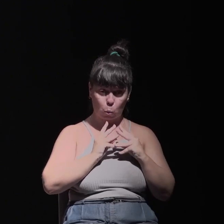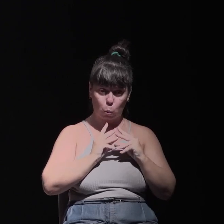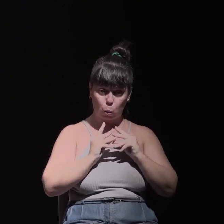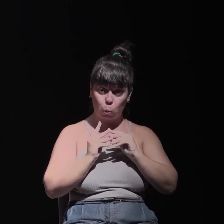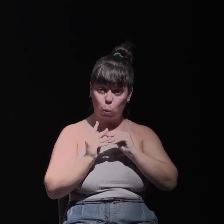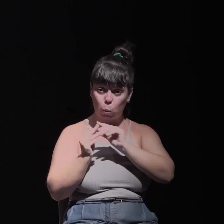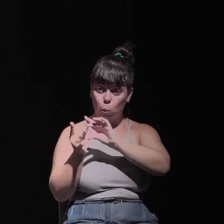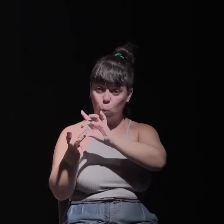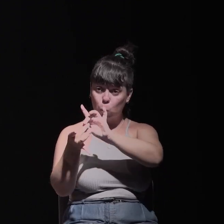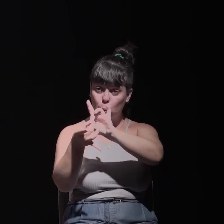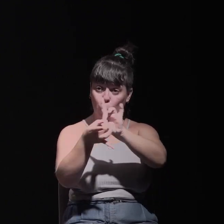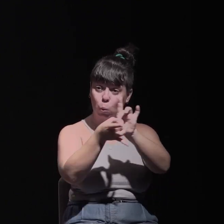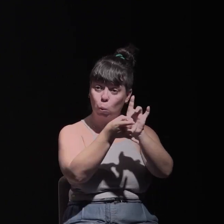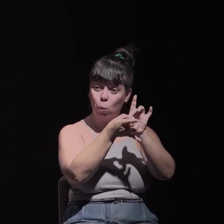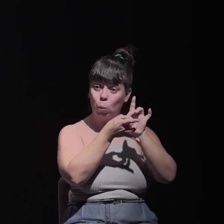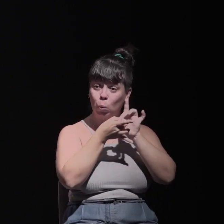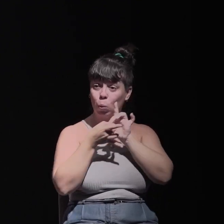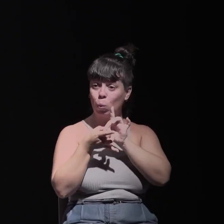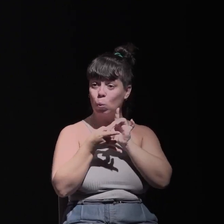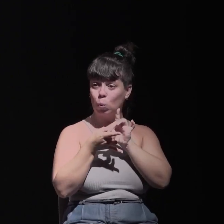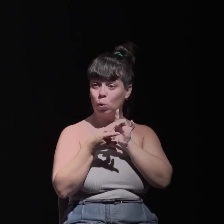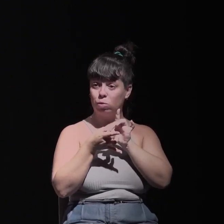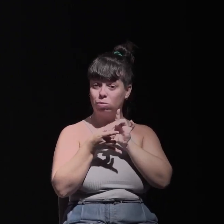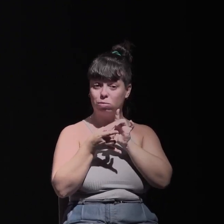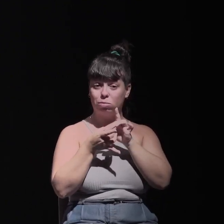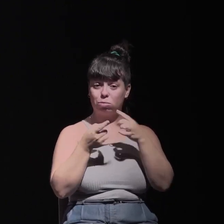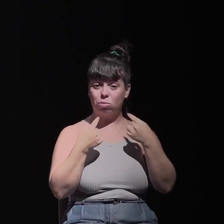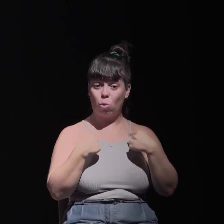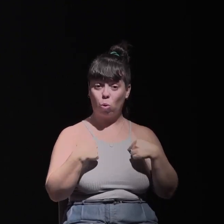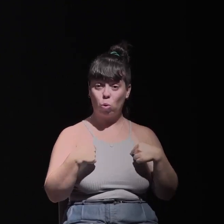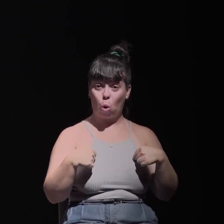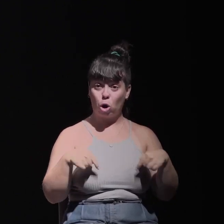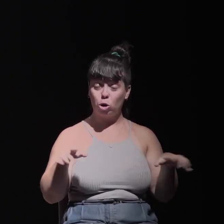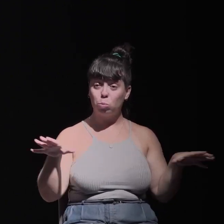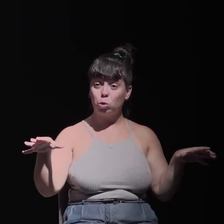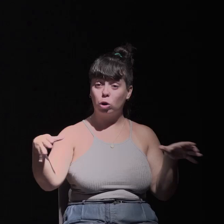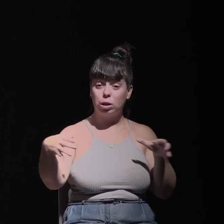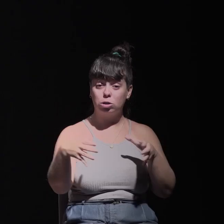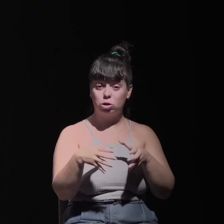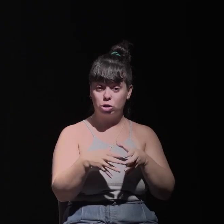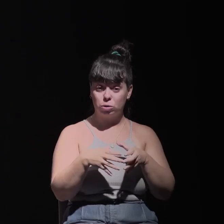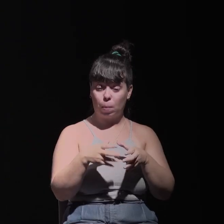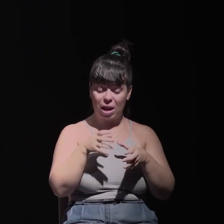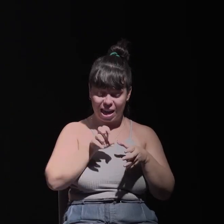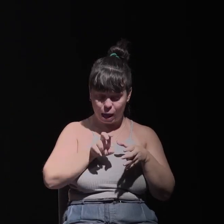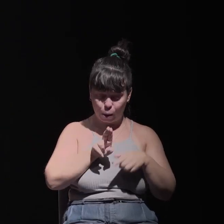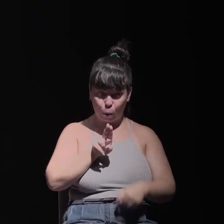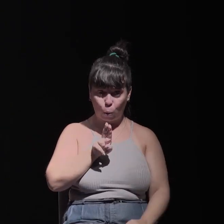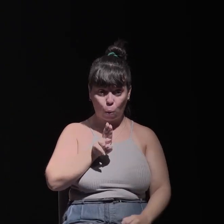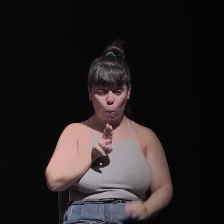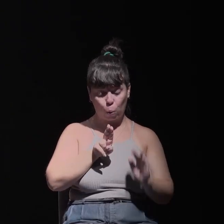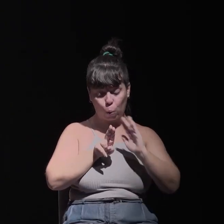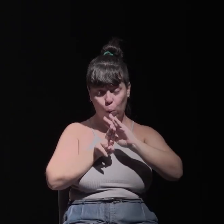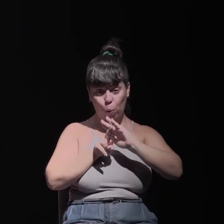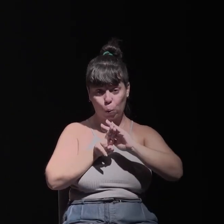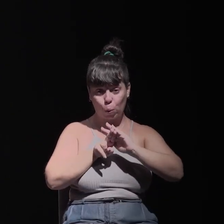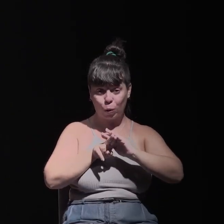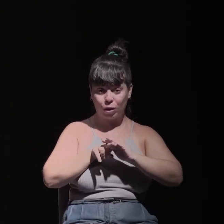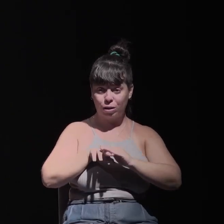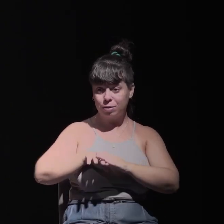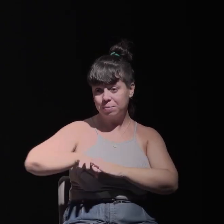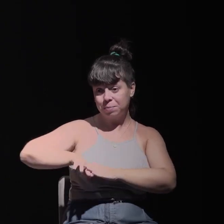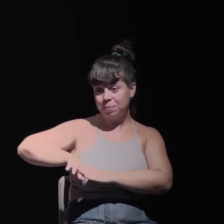coletividade. Construir um corpo coletivo para si passa por desfazer-se do eu. Não dá mais para a